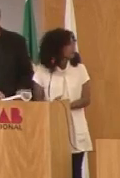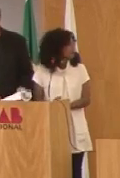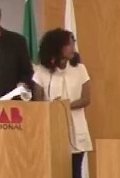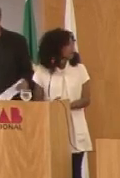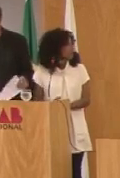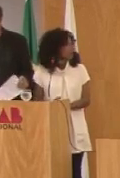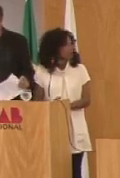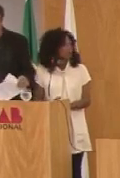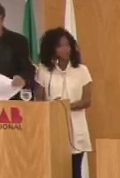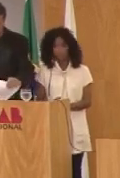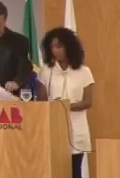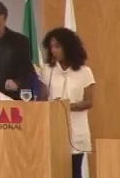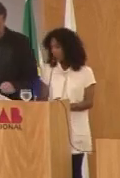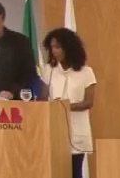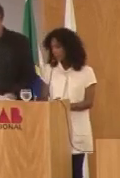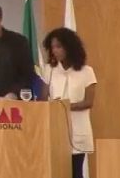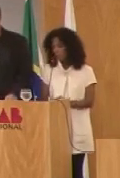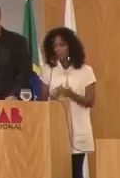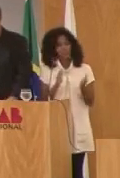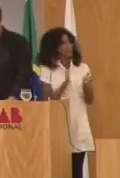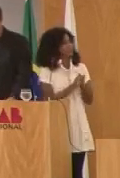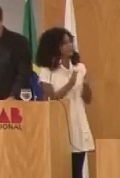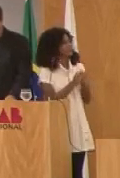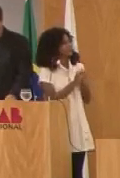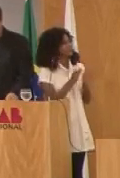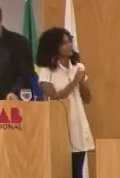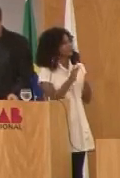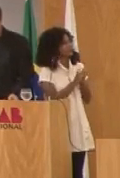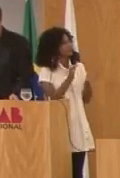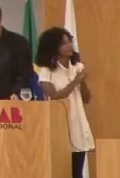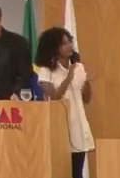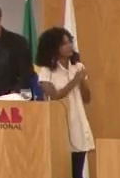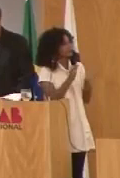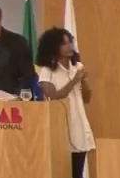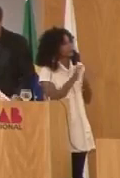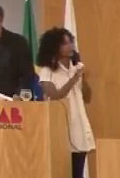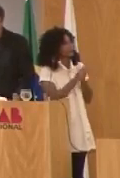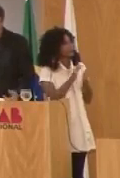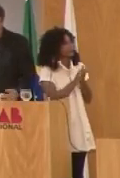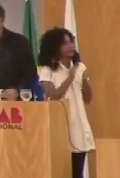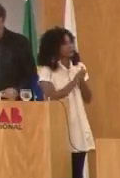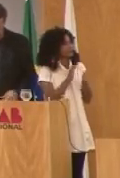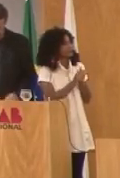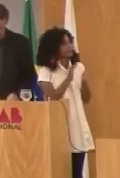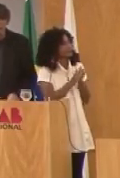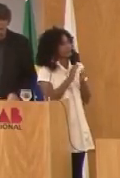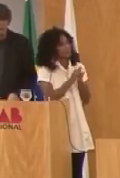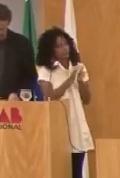justiça.